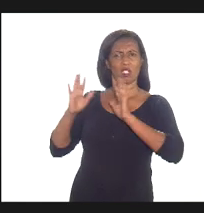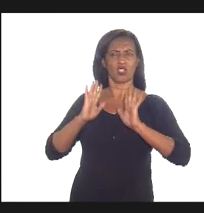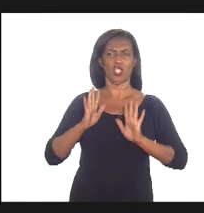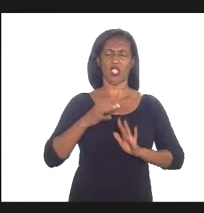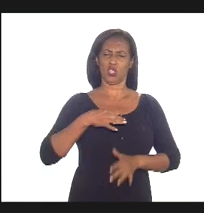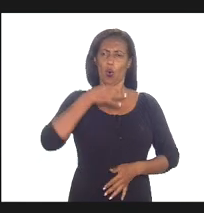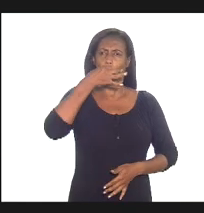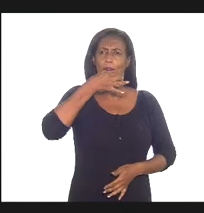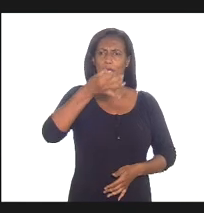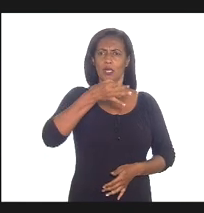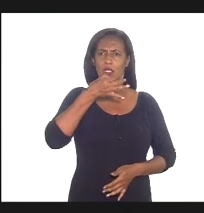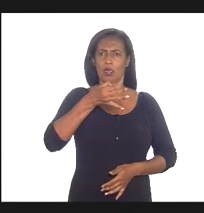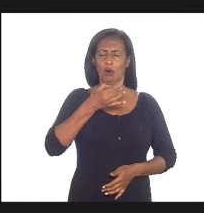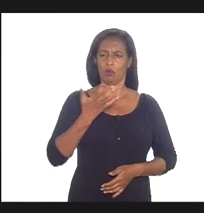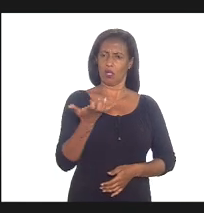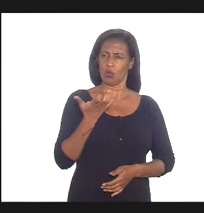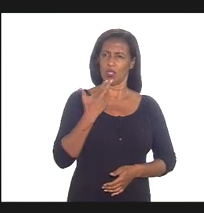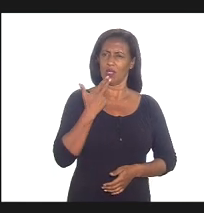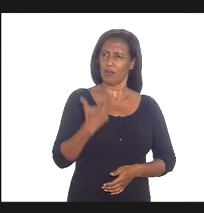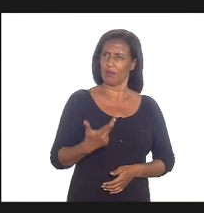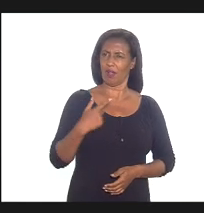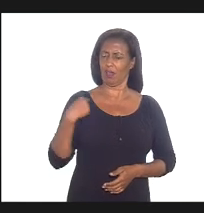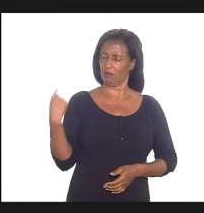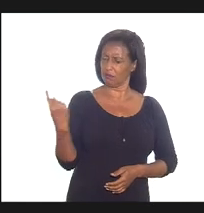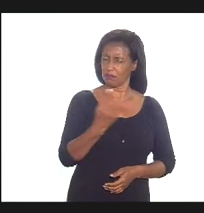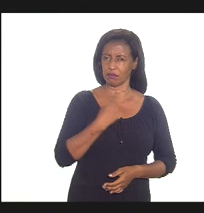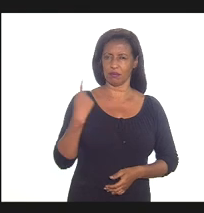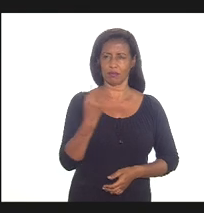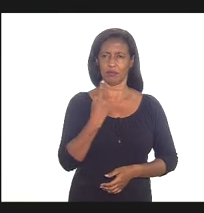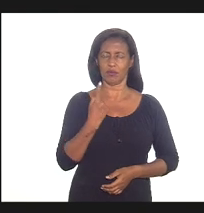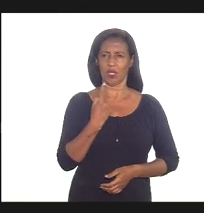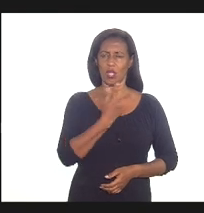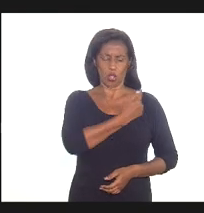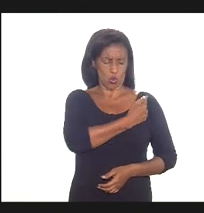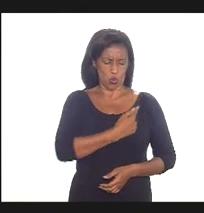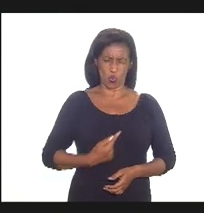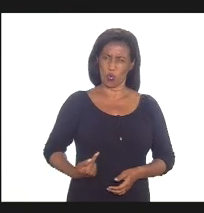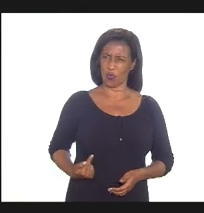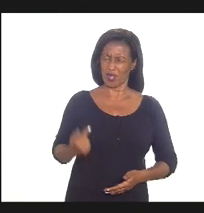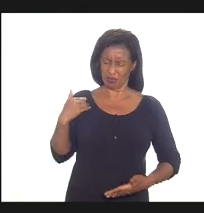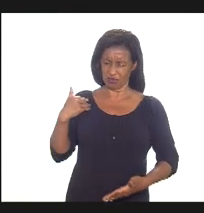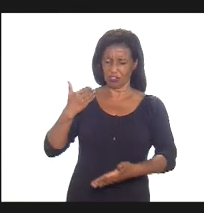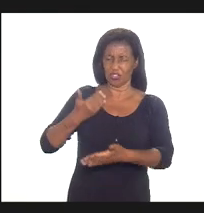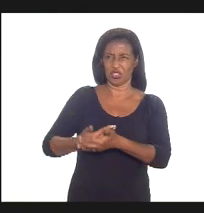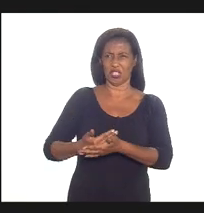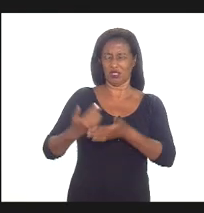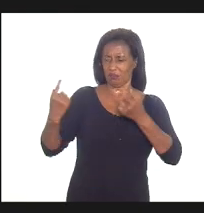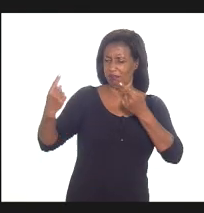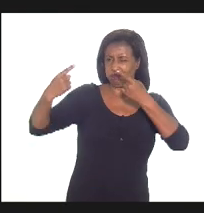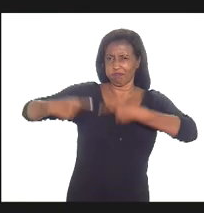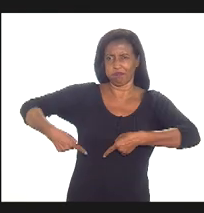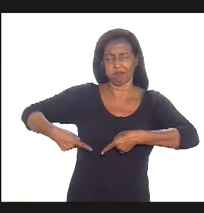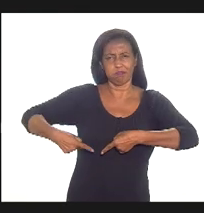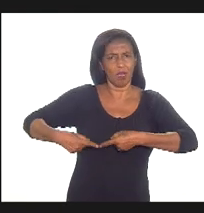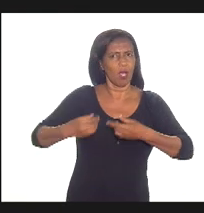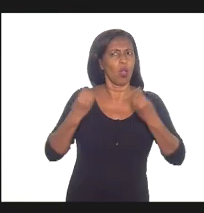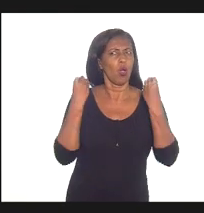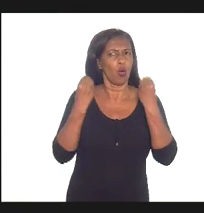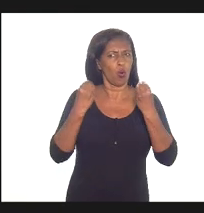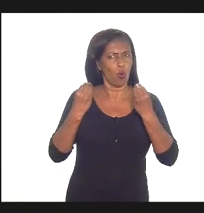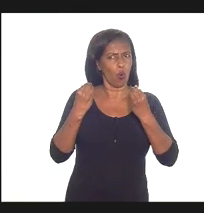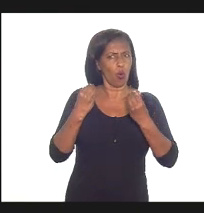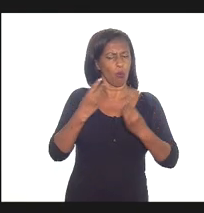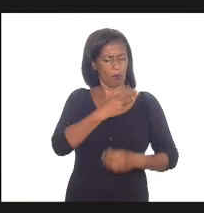claro para os meus pares que eu não acredito que o governador chegue a esse ponto. Mas como o deputado André Cilena colocou com muita